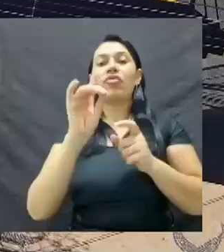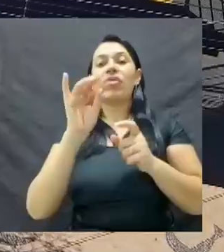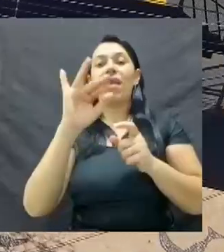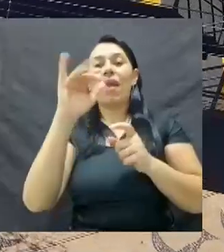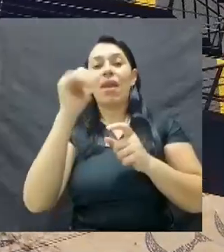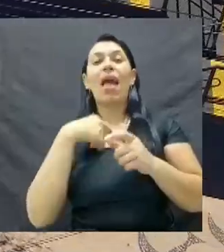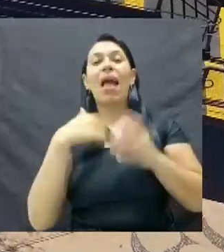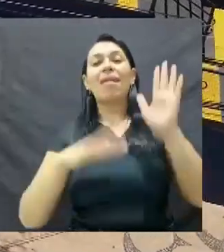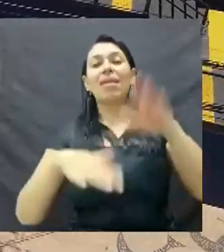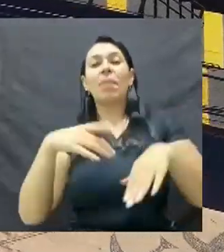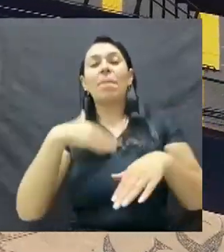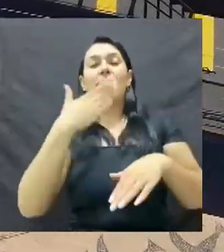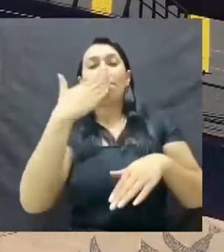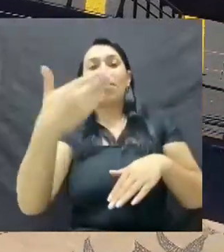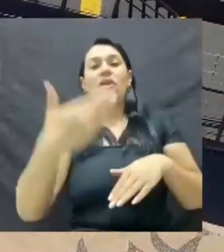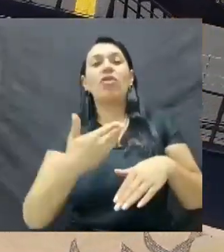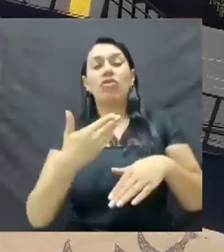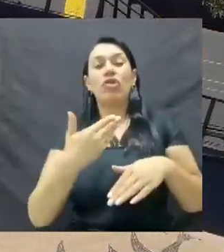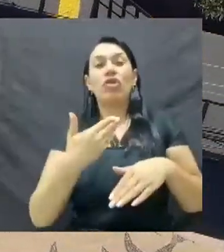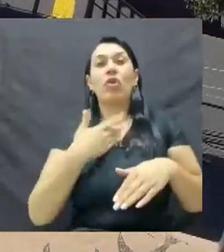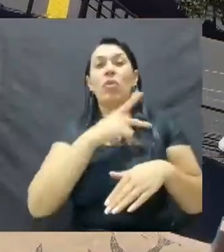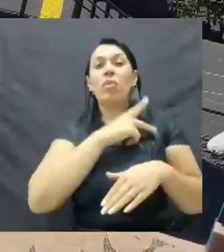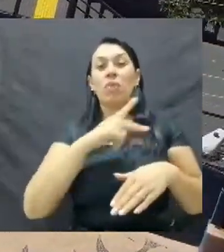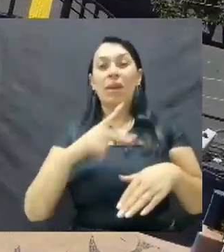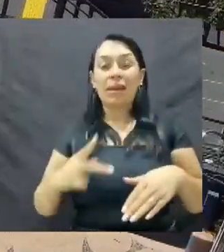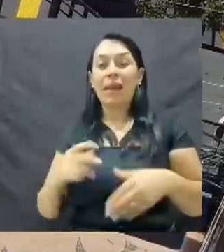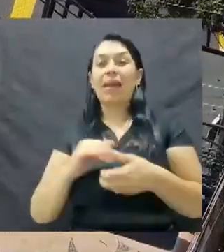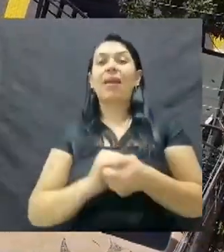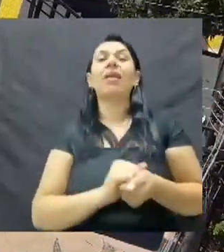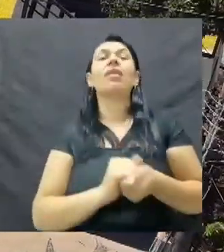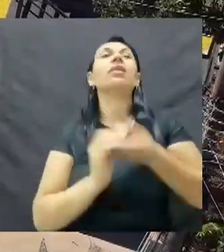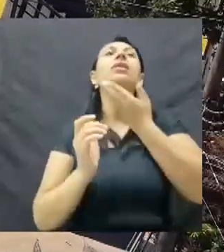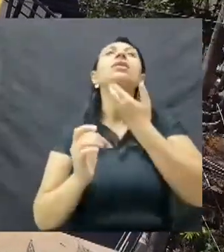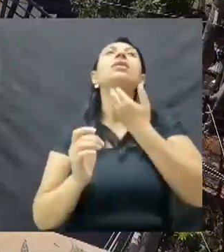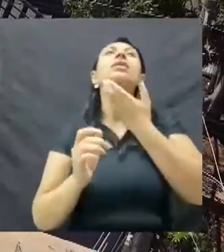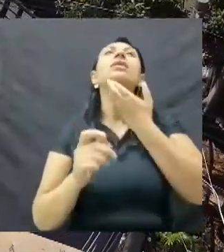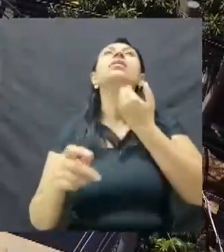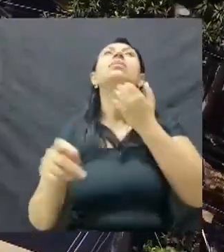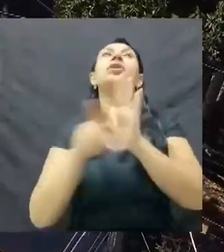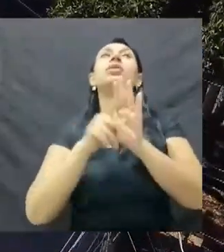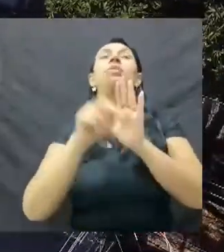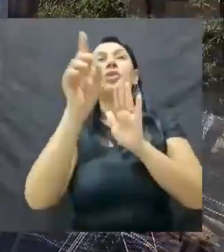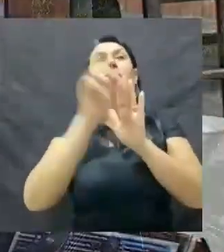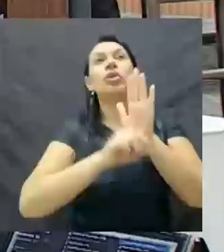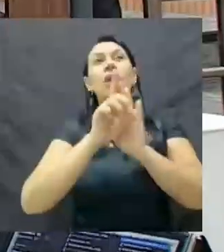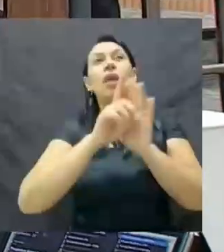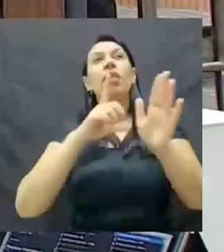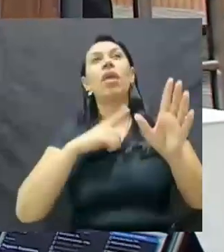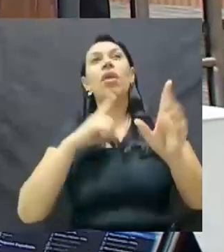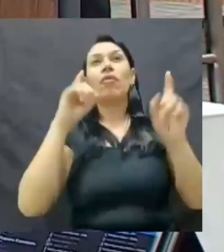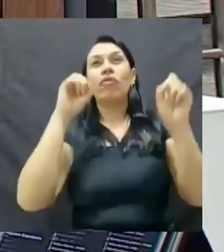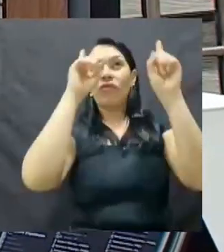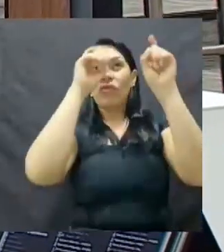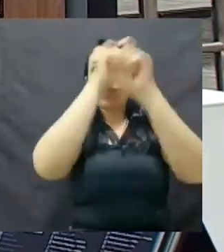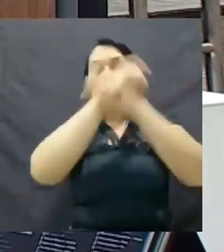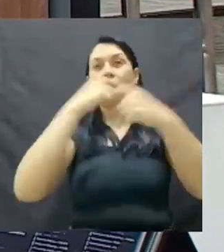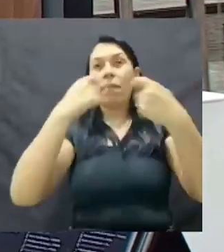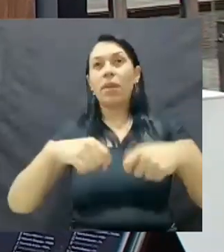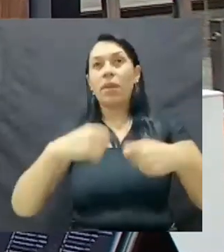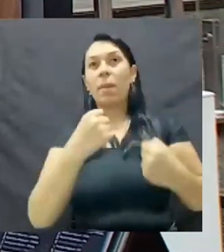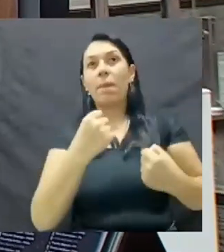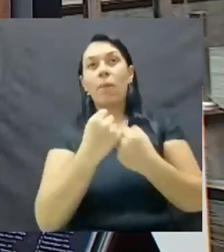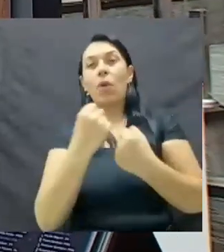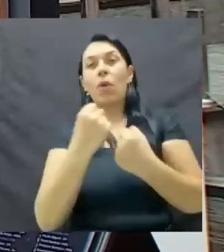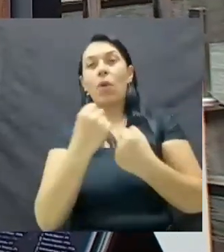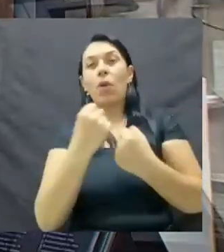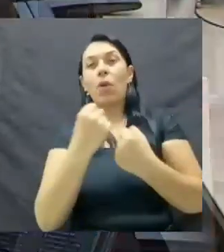tem alguma coisa que a própria diretoria tem alguma dificuldade e precisa do apoio da diretoria geral. Então a